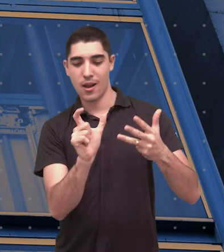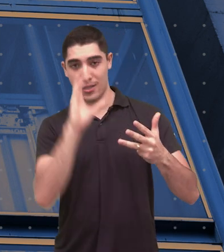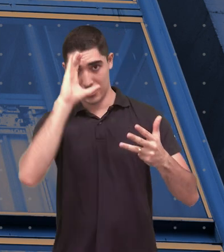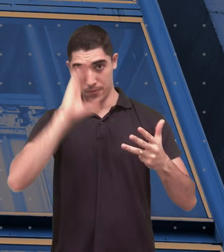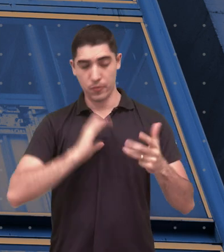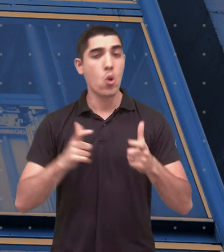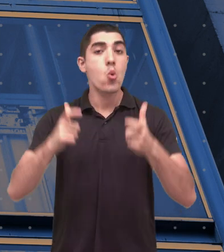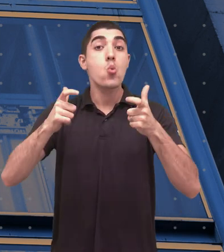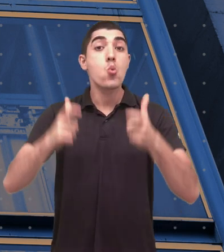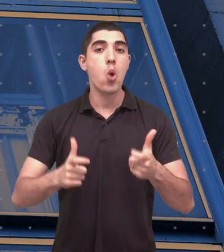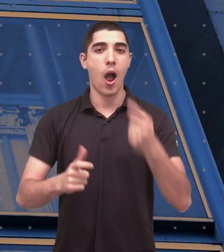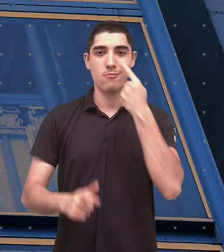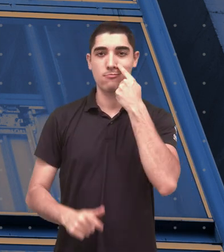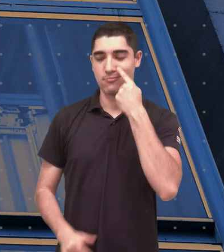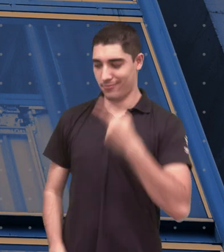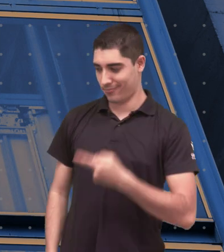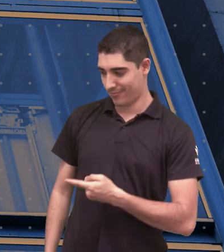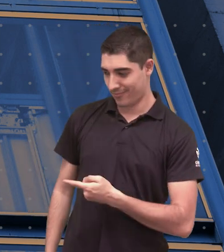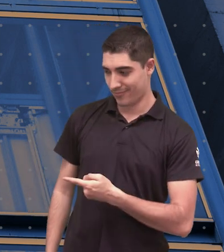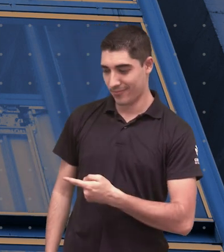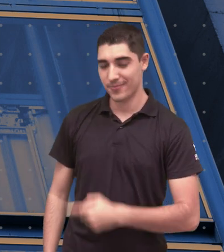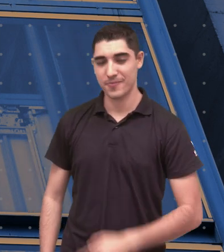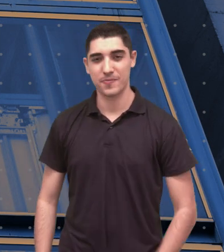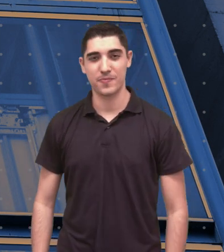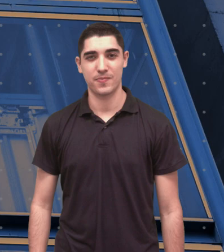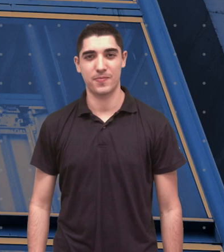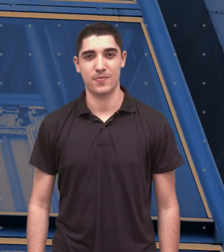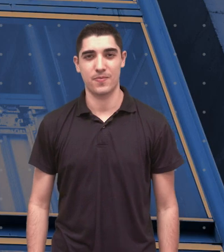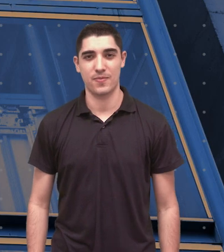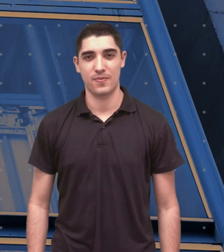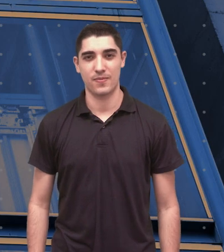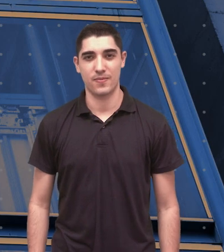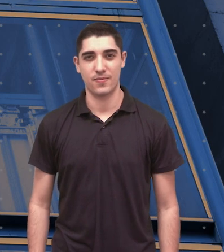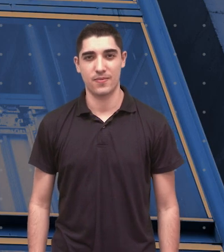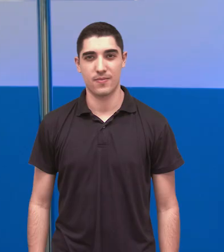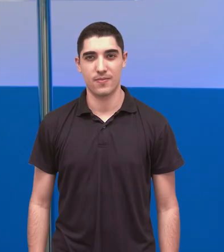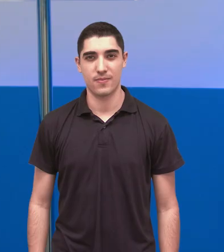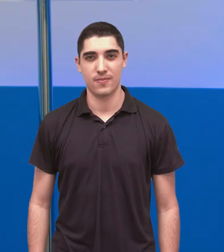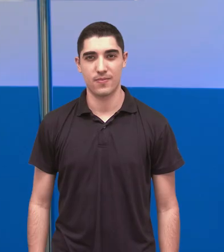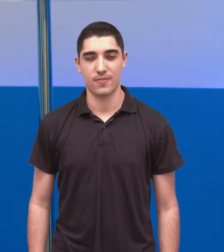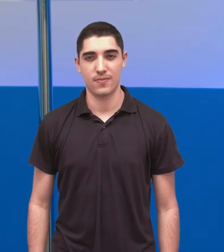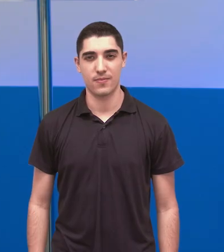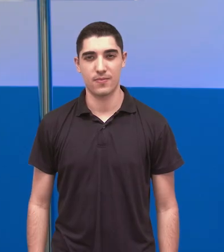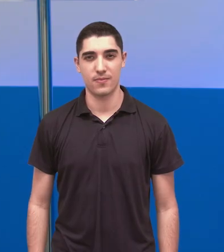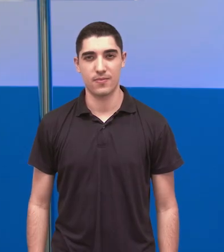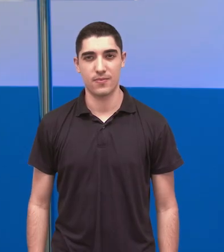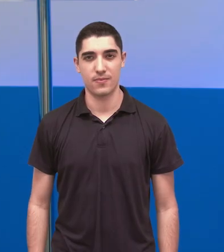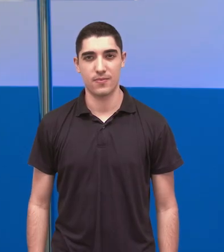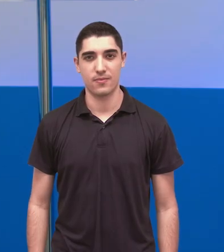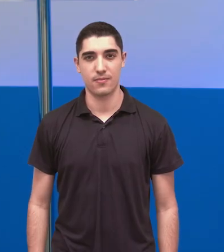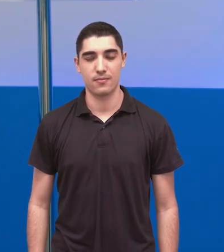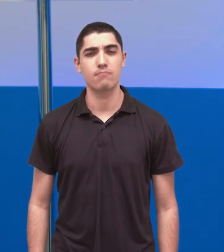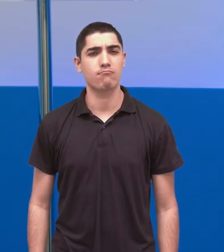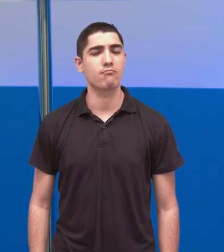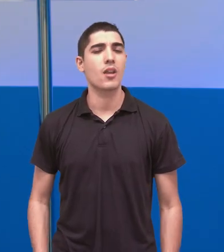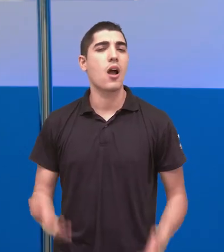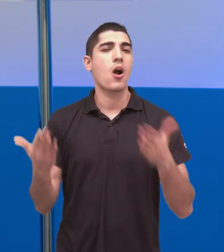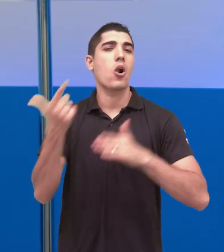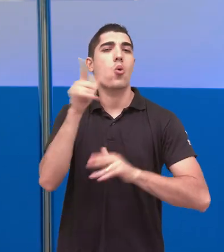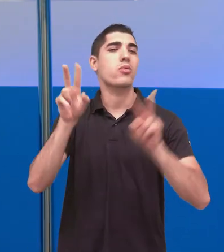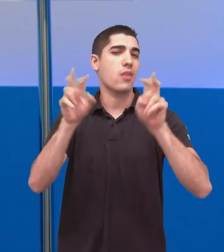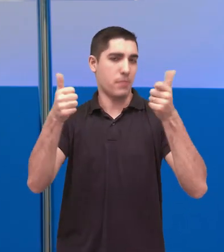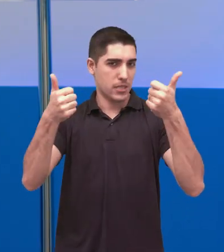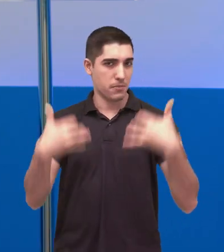número 175, no centro. Vamos mudar de assunto porque o hábito de